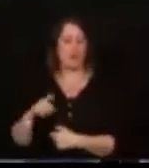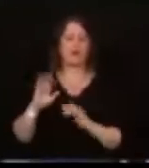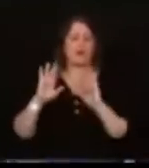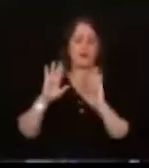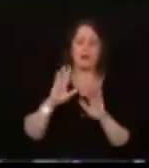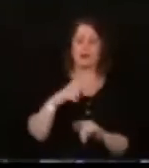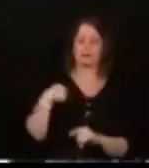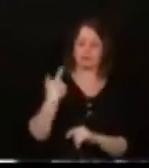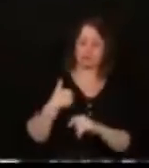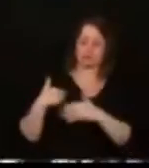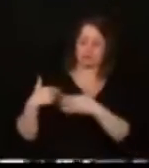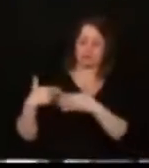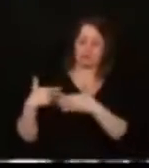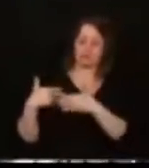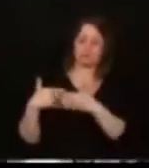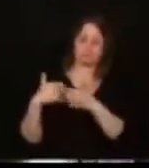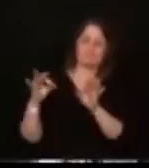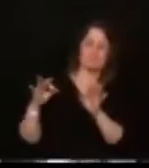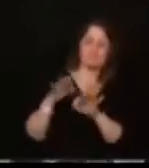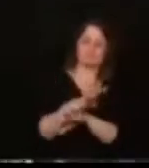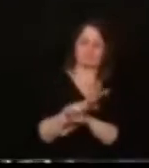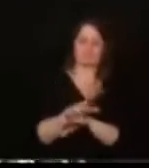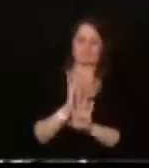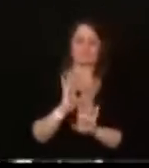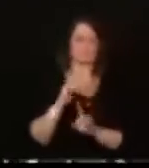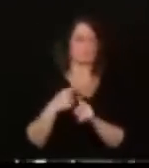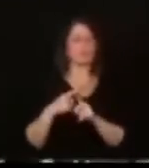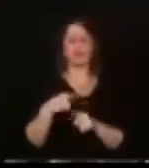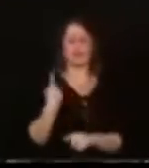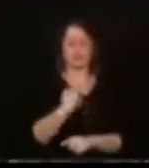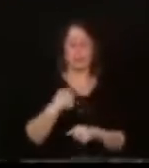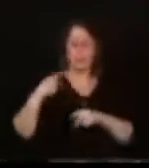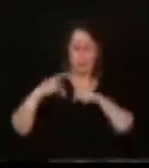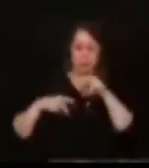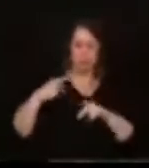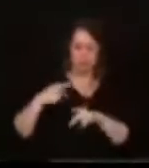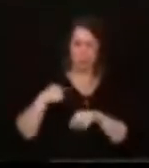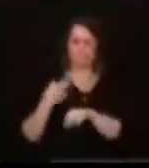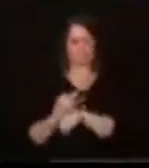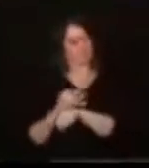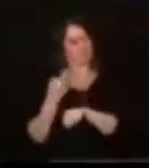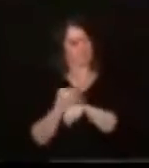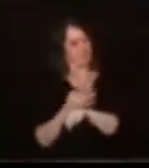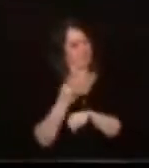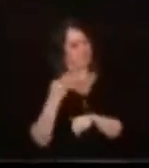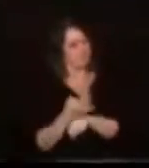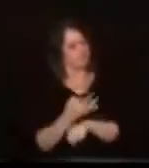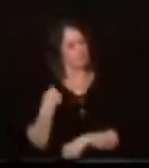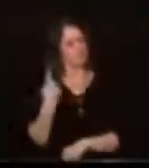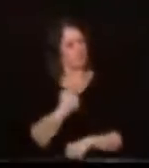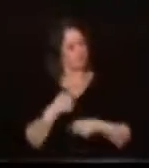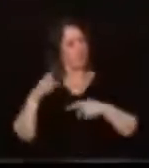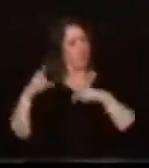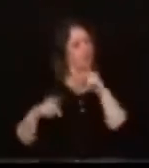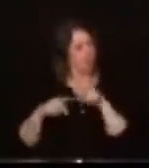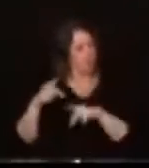são passageiras, porque temos um povo resiliente, um povo que